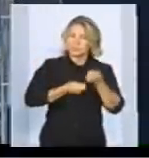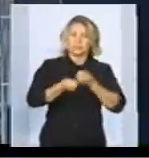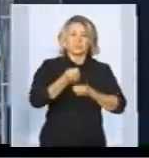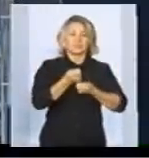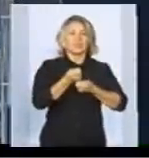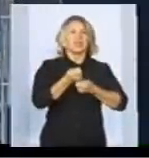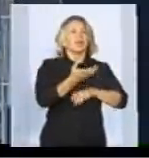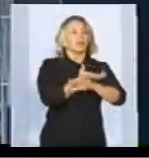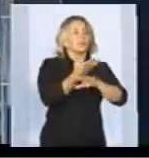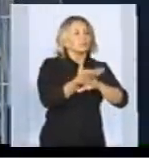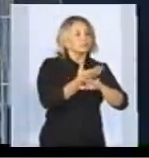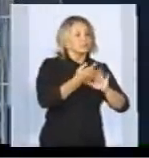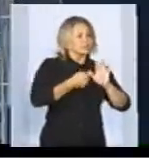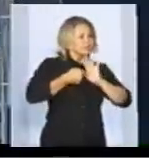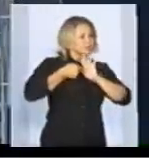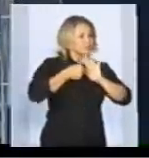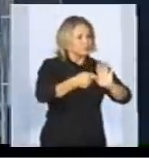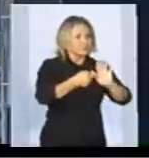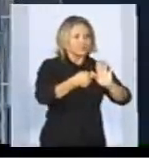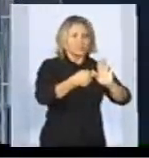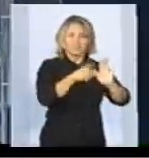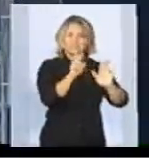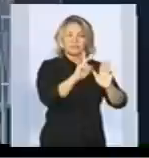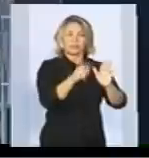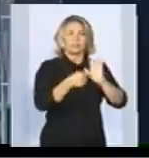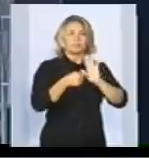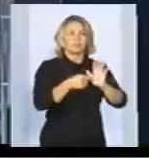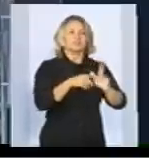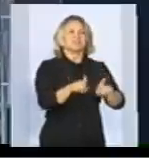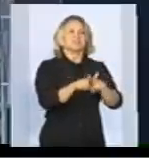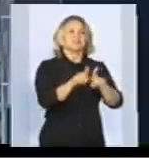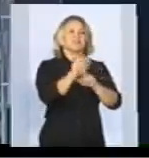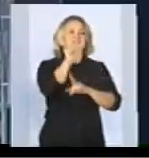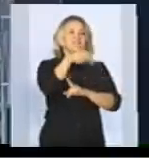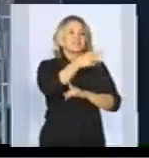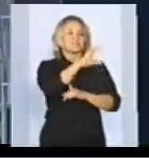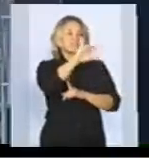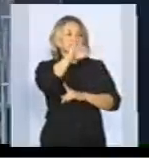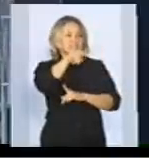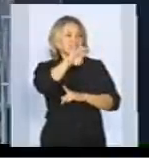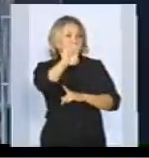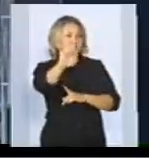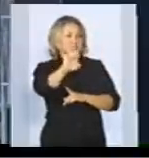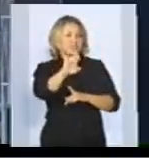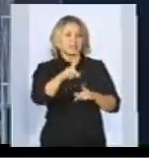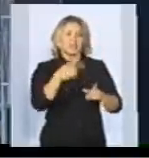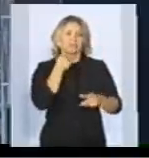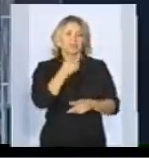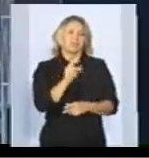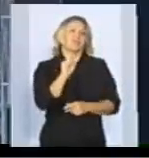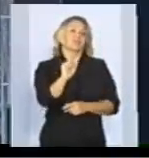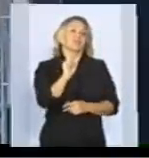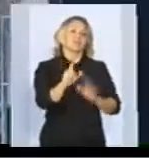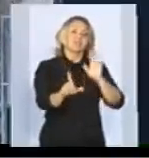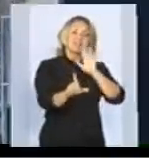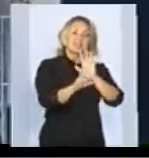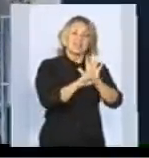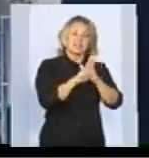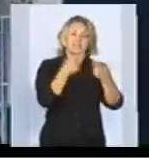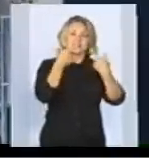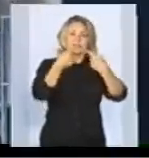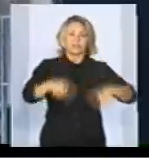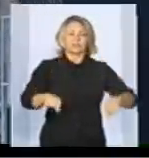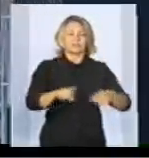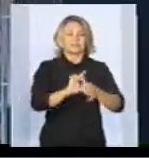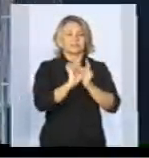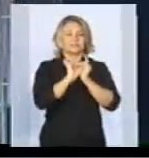conteúdo do que será veiculado em nenhum momento passa pelo crio dancini portanto não cabe dizer de maneira alguma que a lei atenta contra a liberdade de